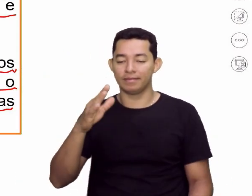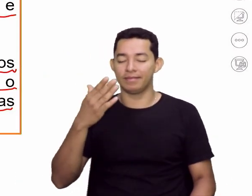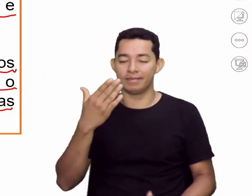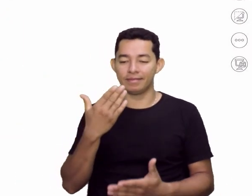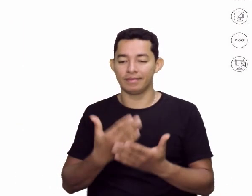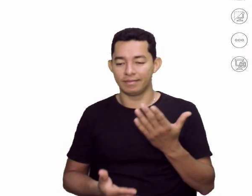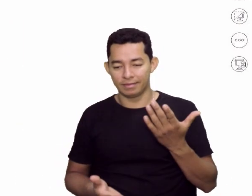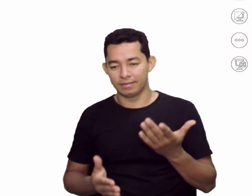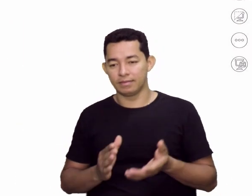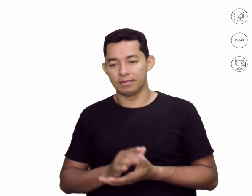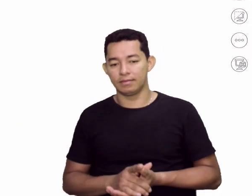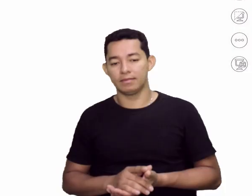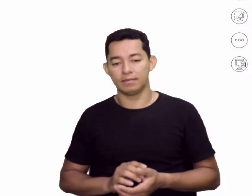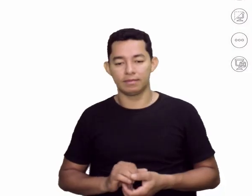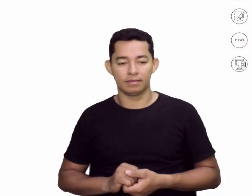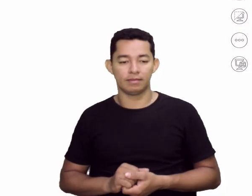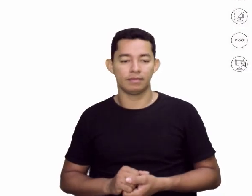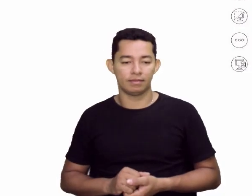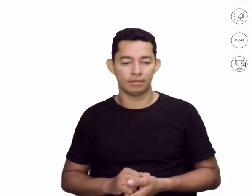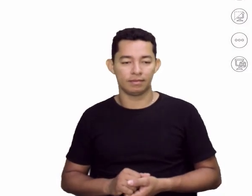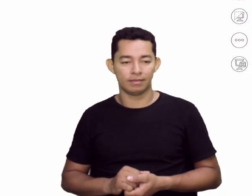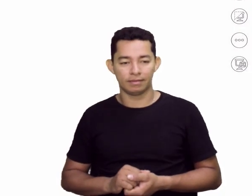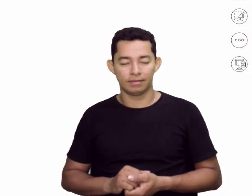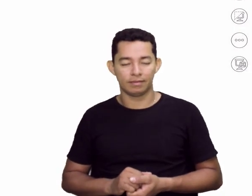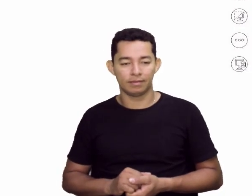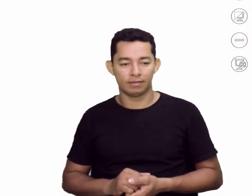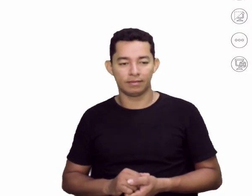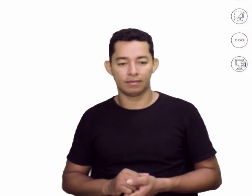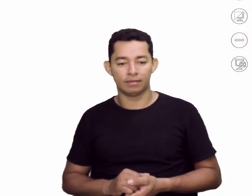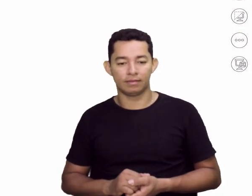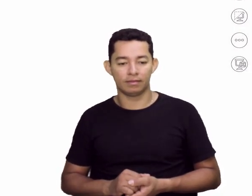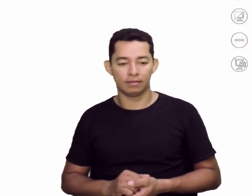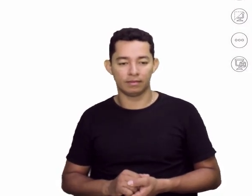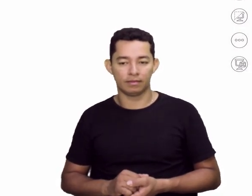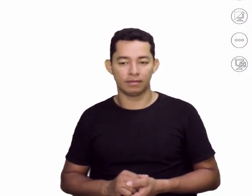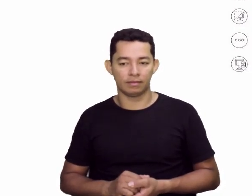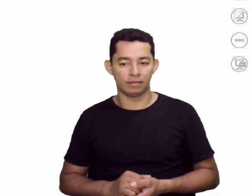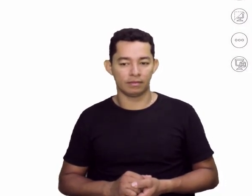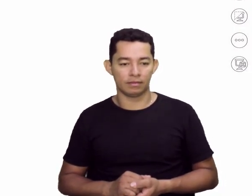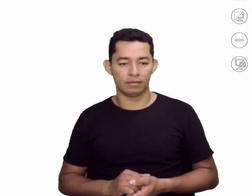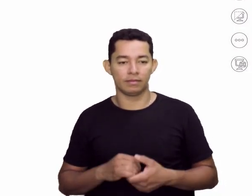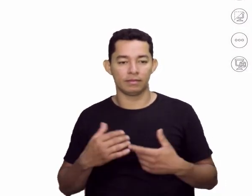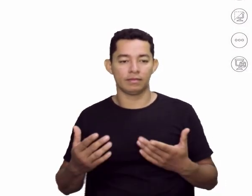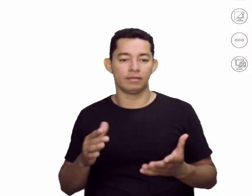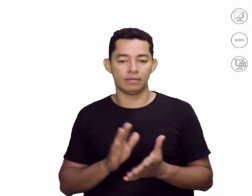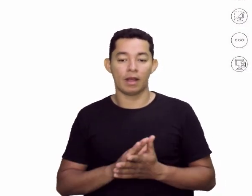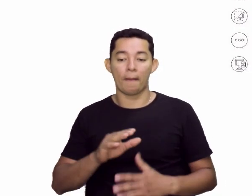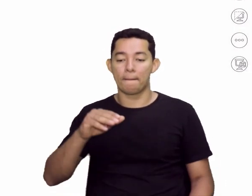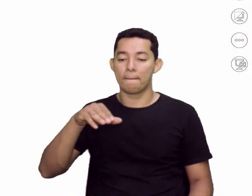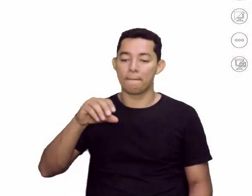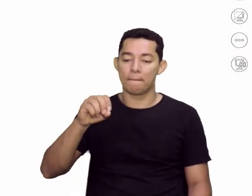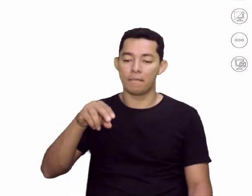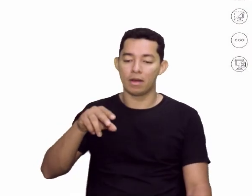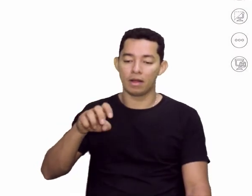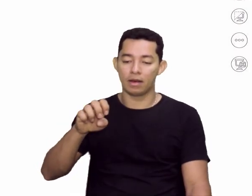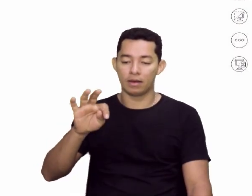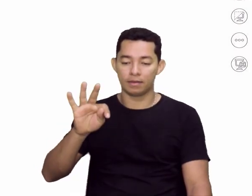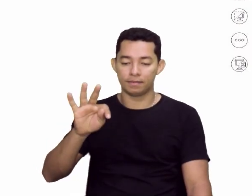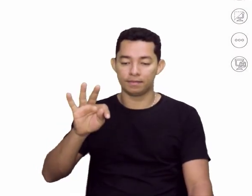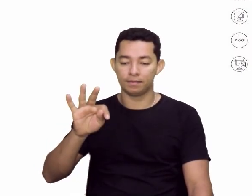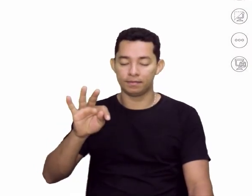Simbora. Ai, meu Deus. O Monet fazia parte dos